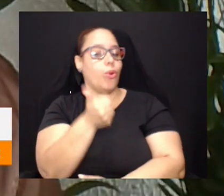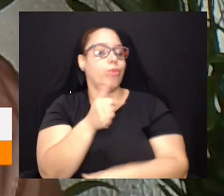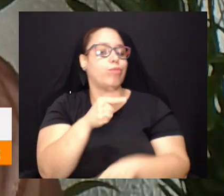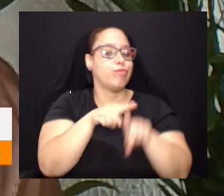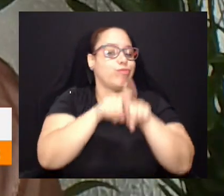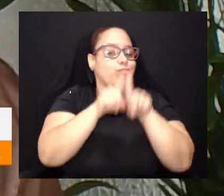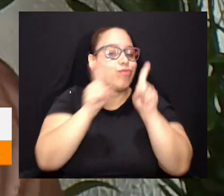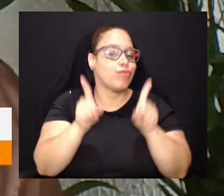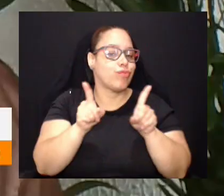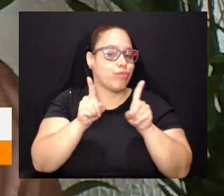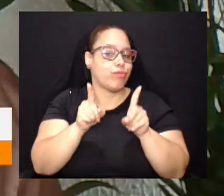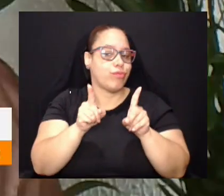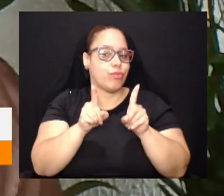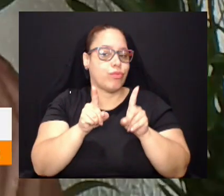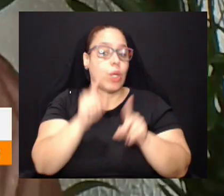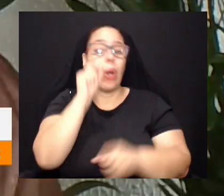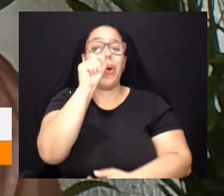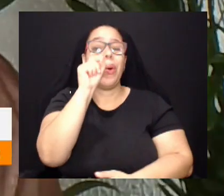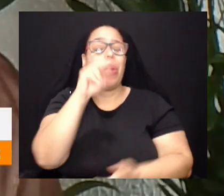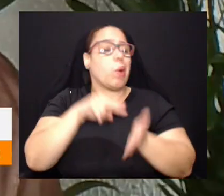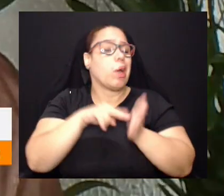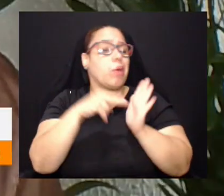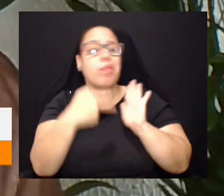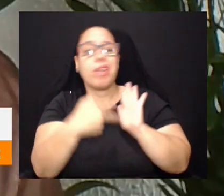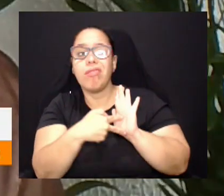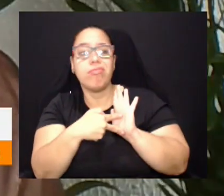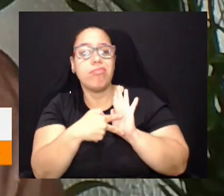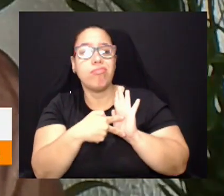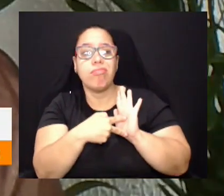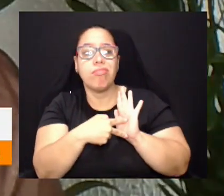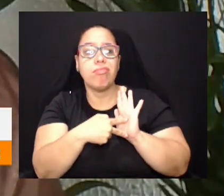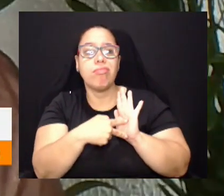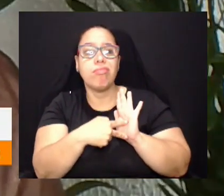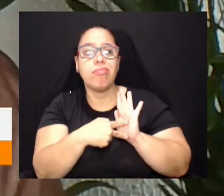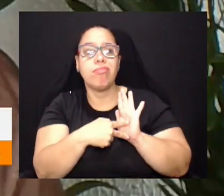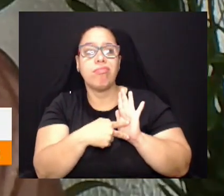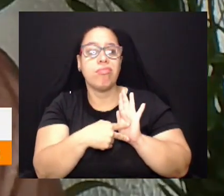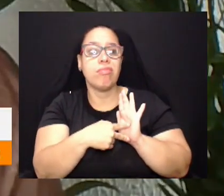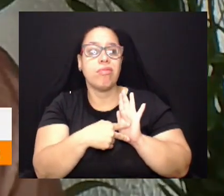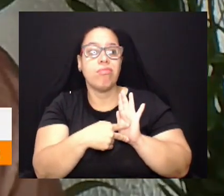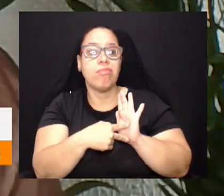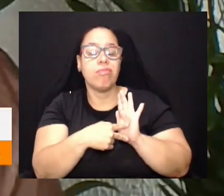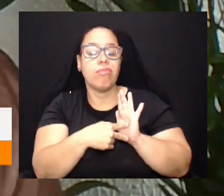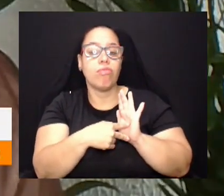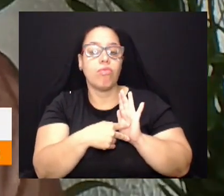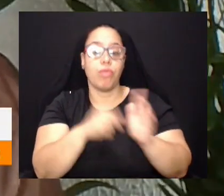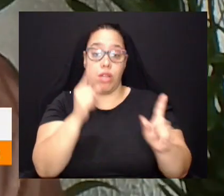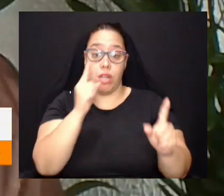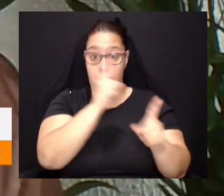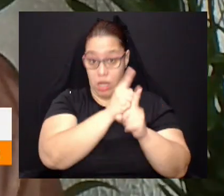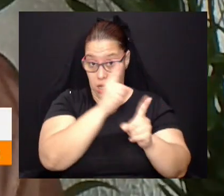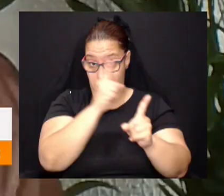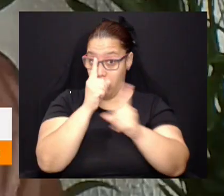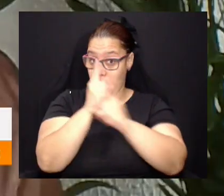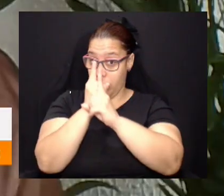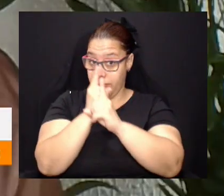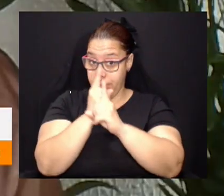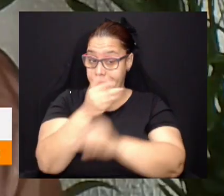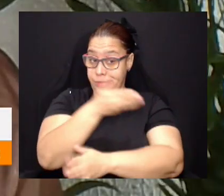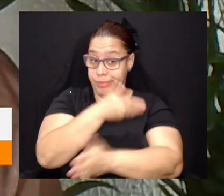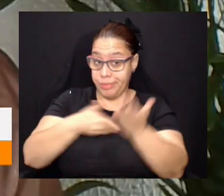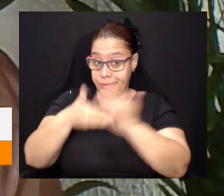o que faz sentido, né, nesse reencontro, na